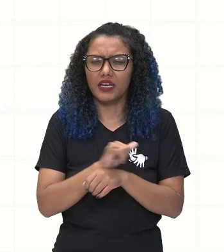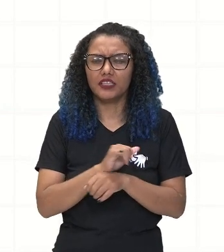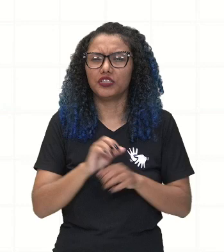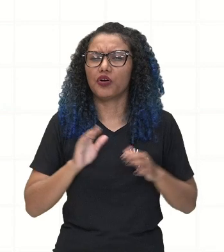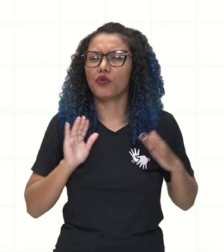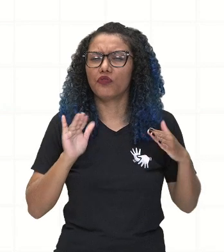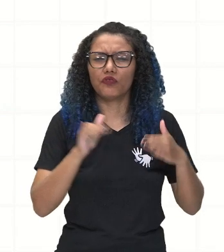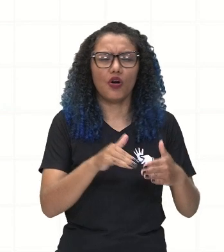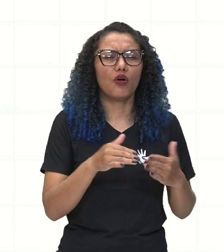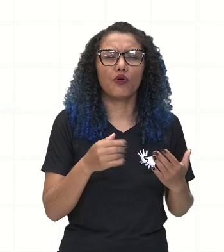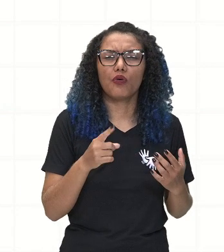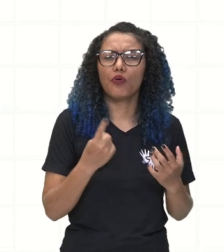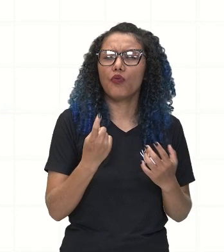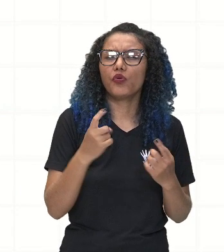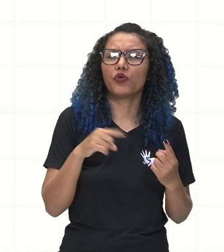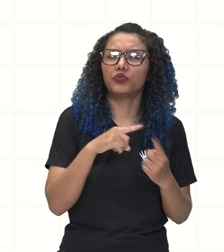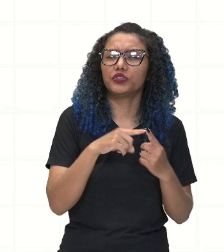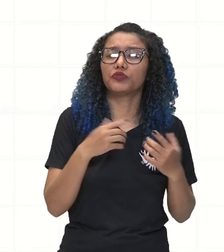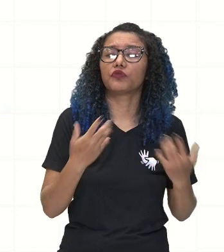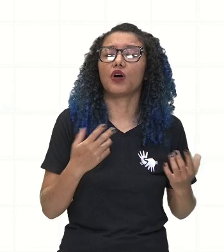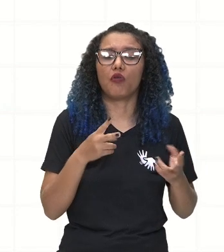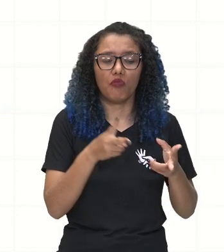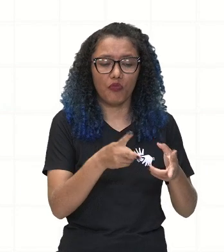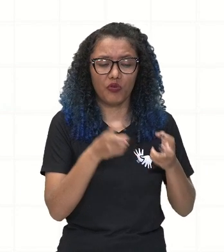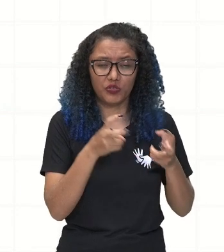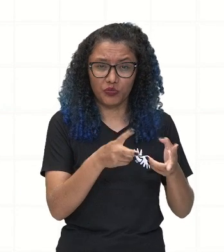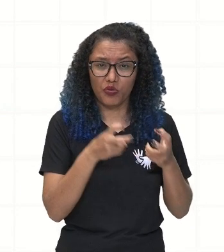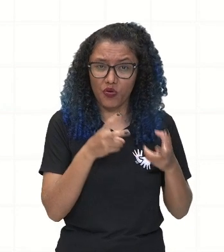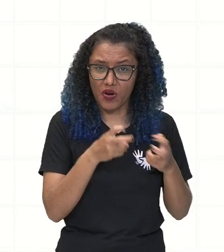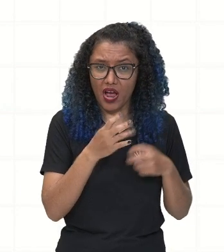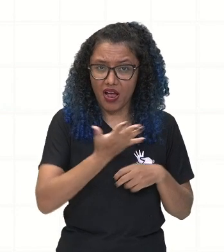do território. Observem aqui,